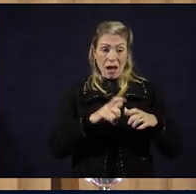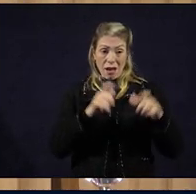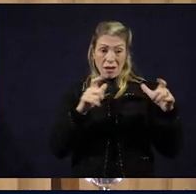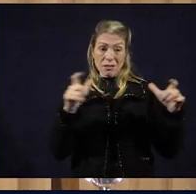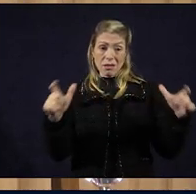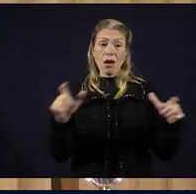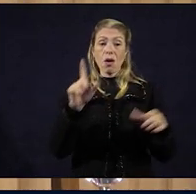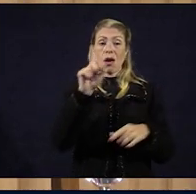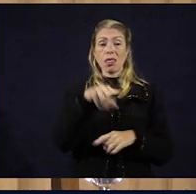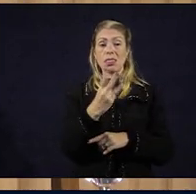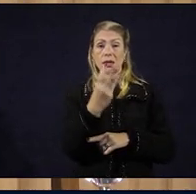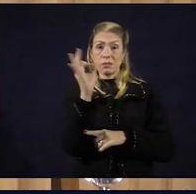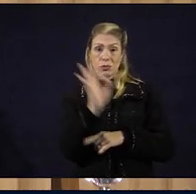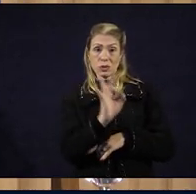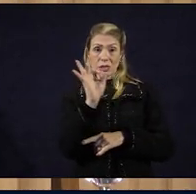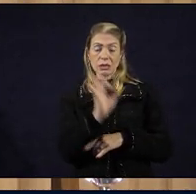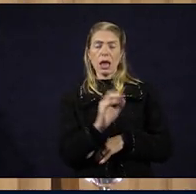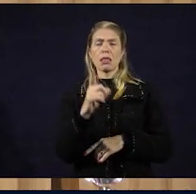muito Conquista